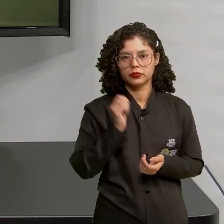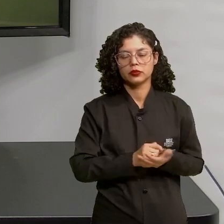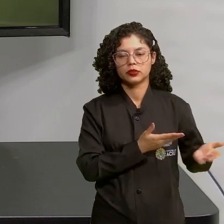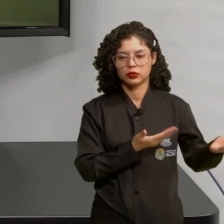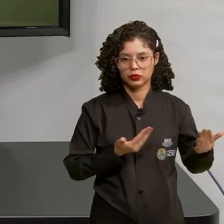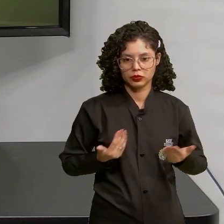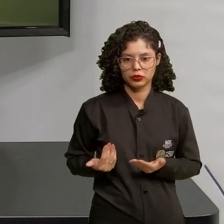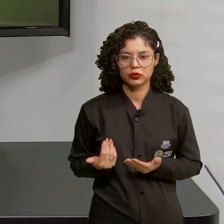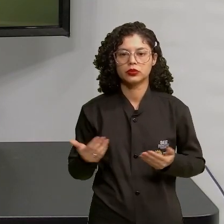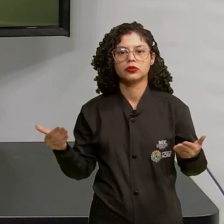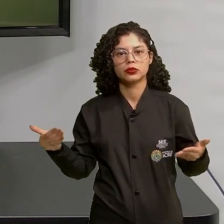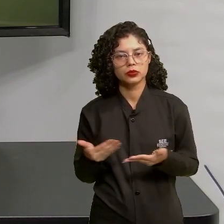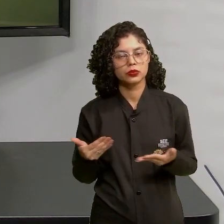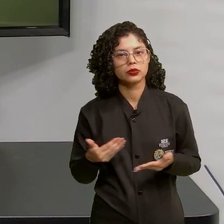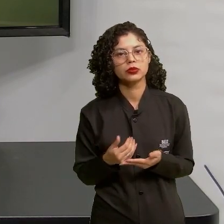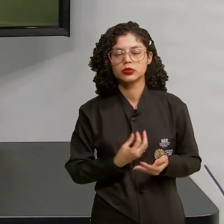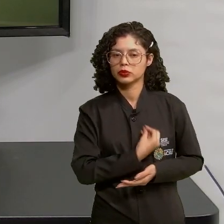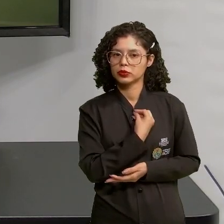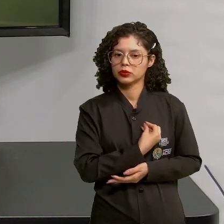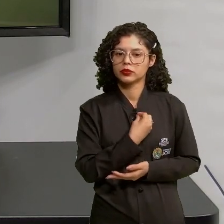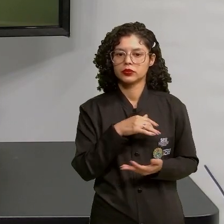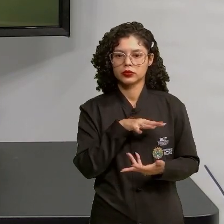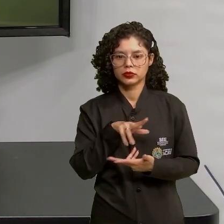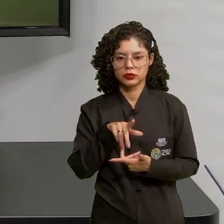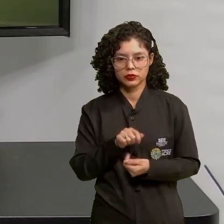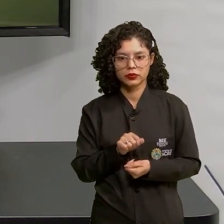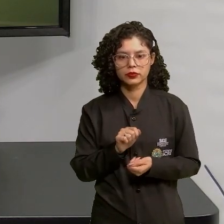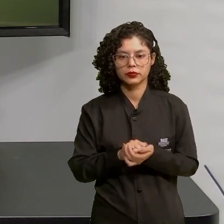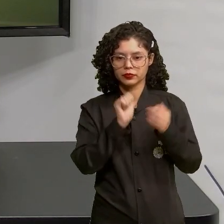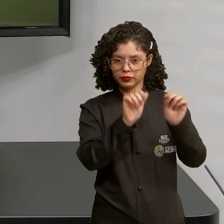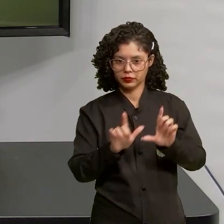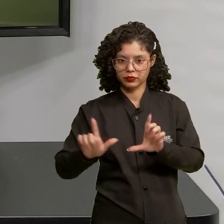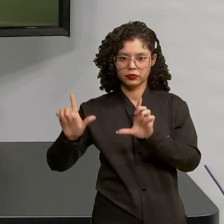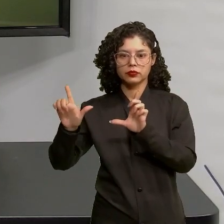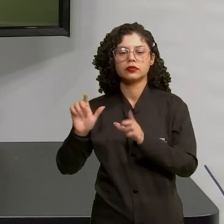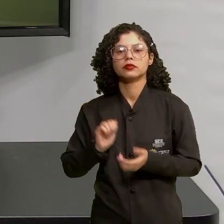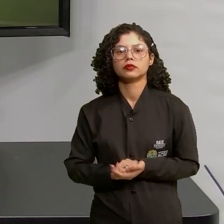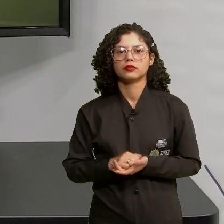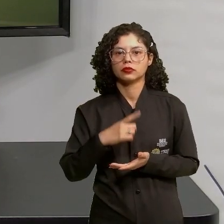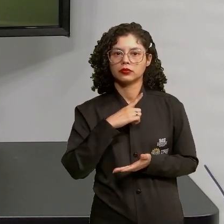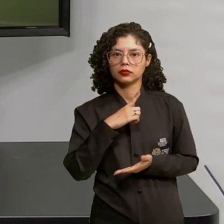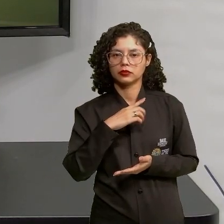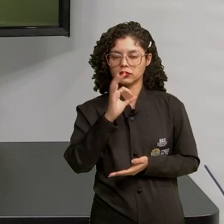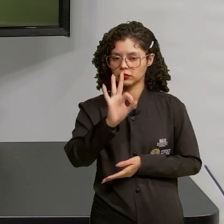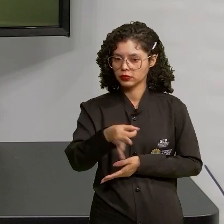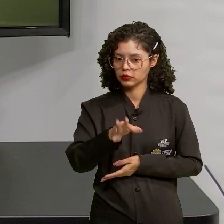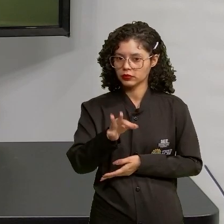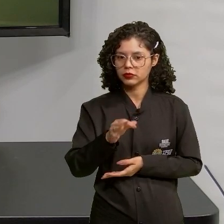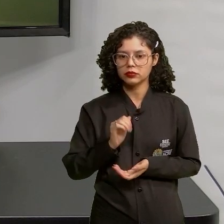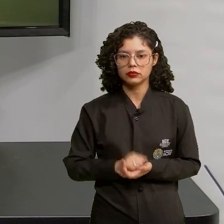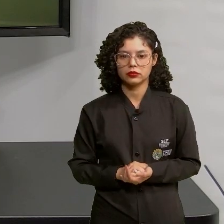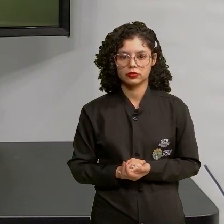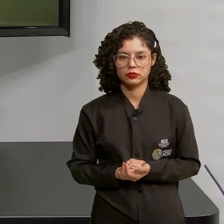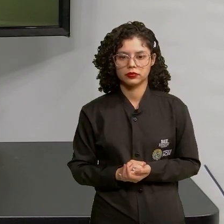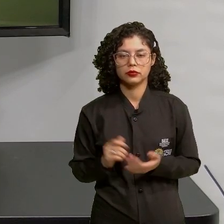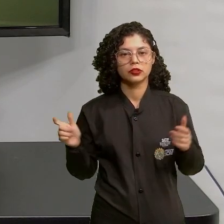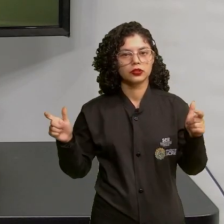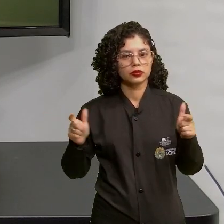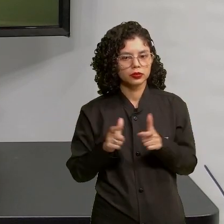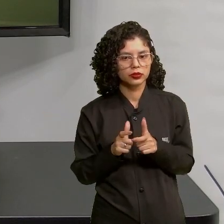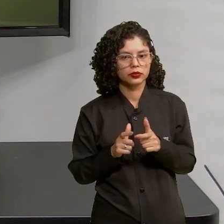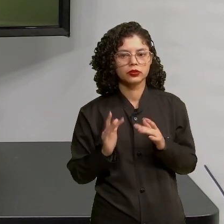hoje que vivem nesse mundo de telas que, de uma certa forma, diminui